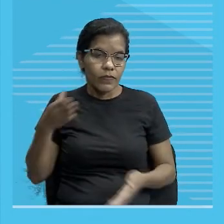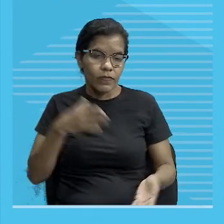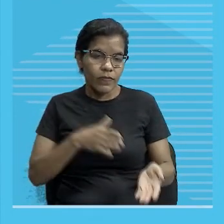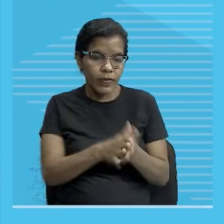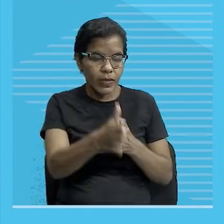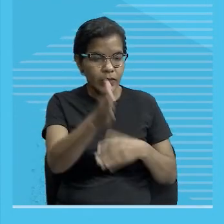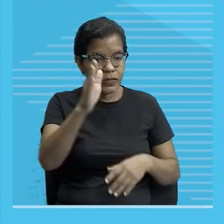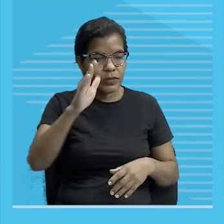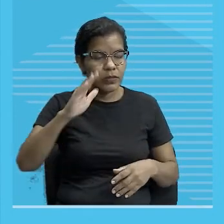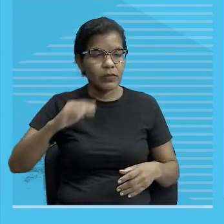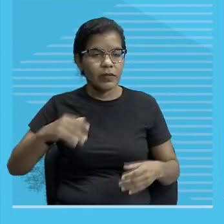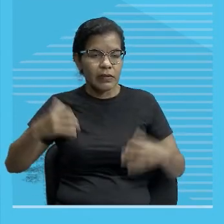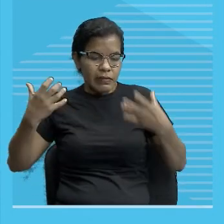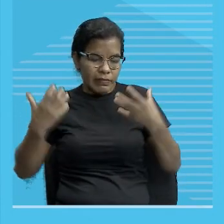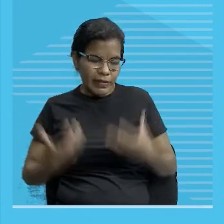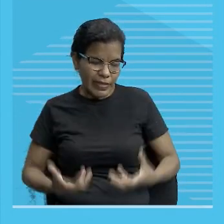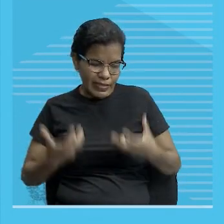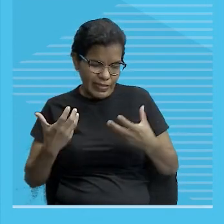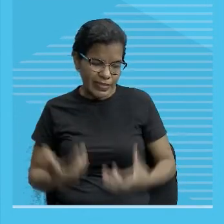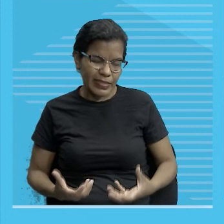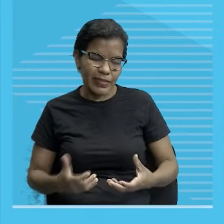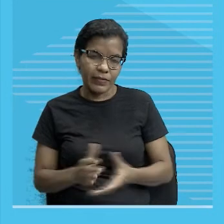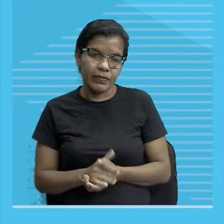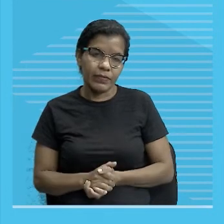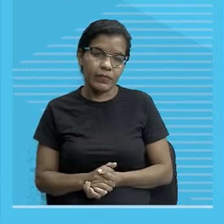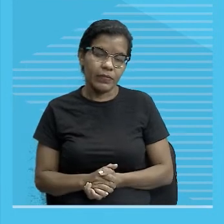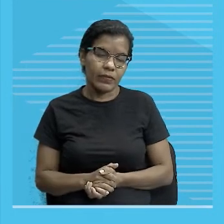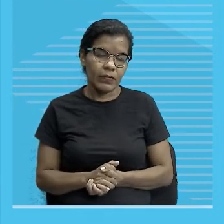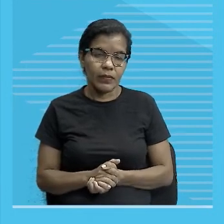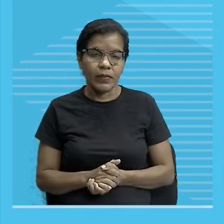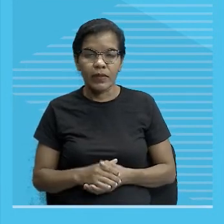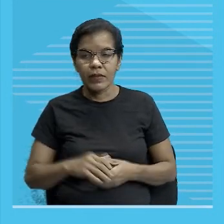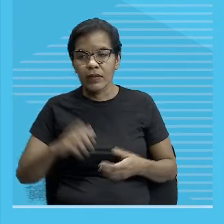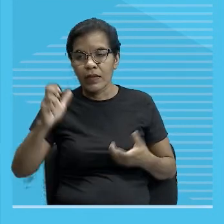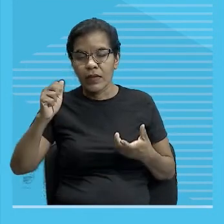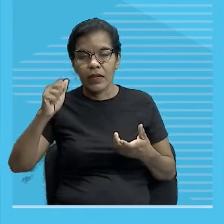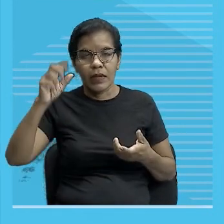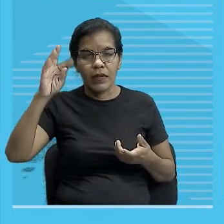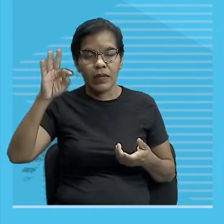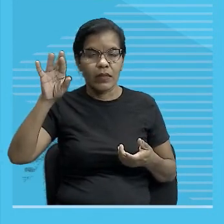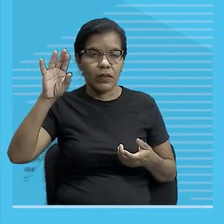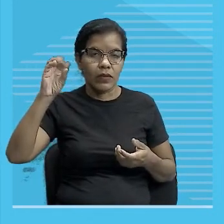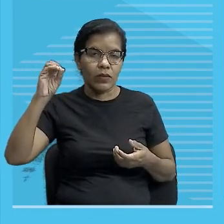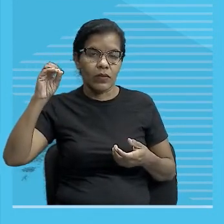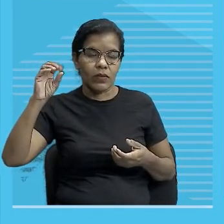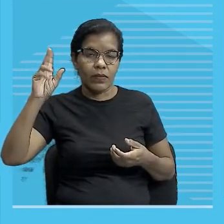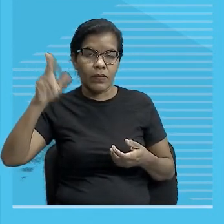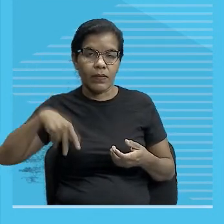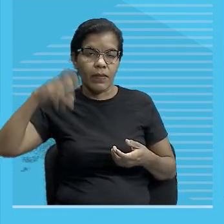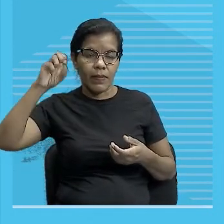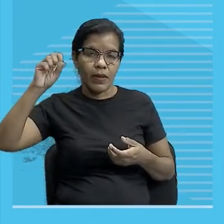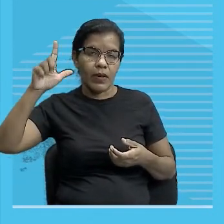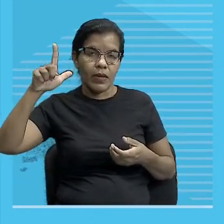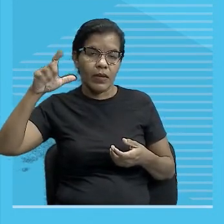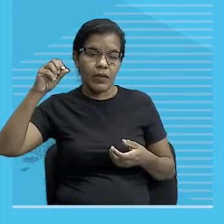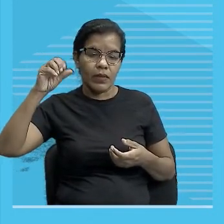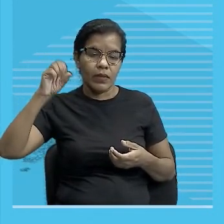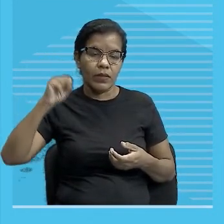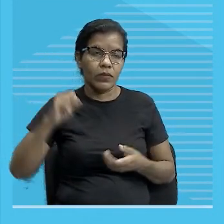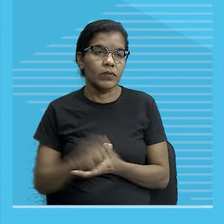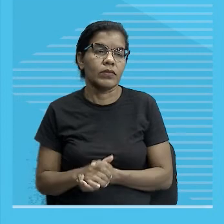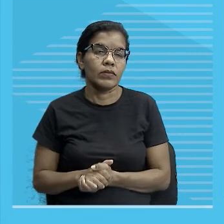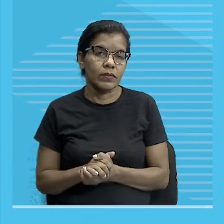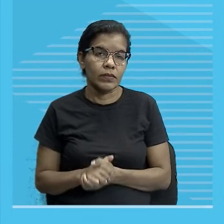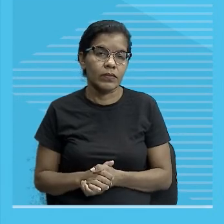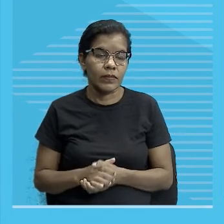palavra atropelo, né? O atropelo, vamos colocar aos atropelos. E sempre vai dar aos. Sempre a preposição a vai se